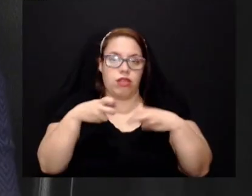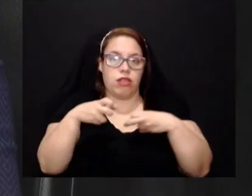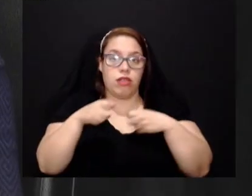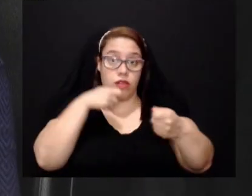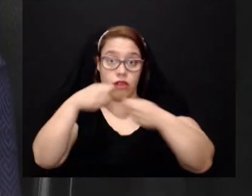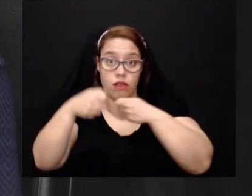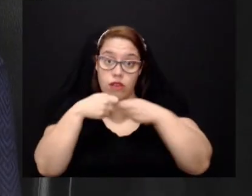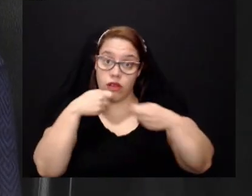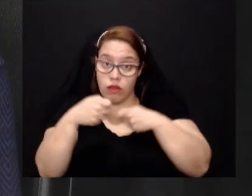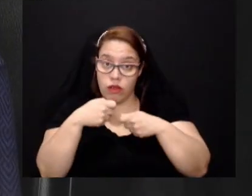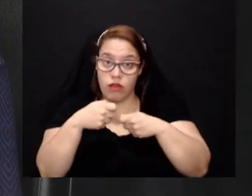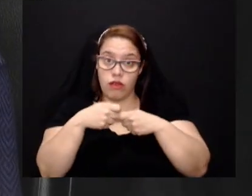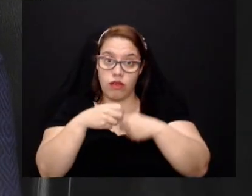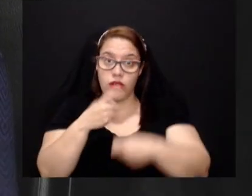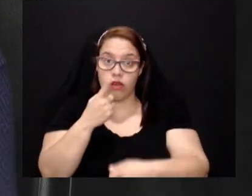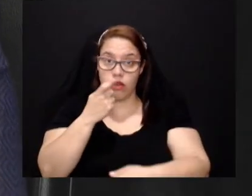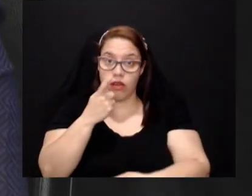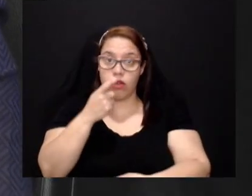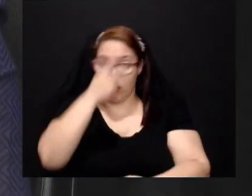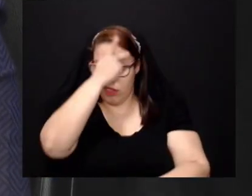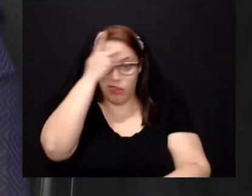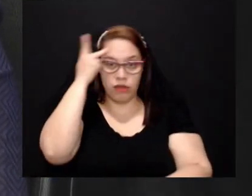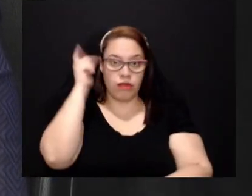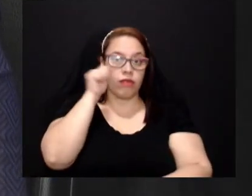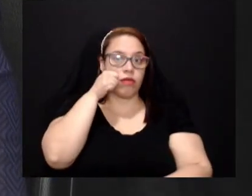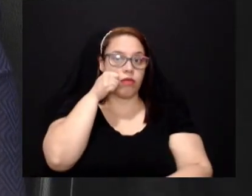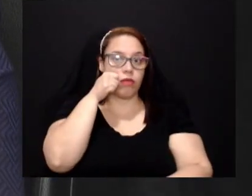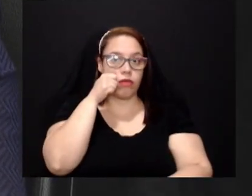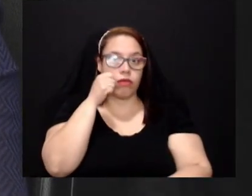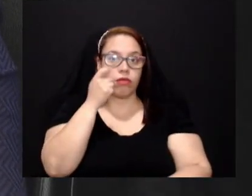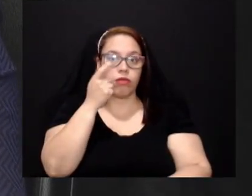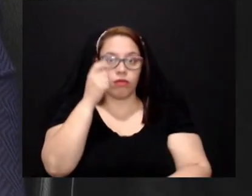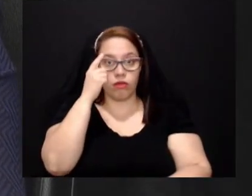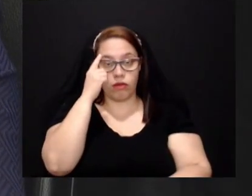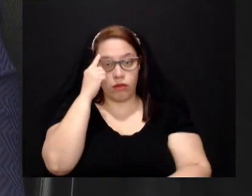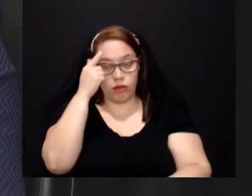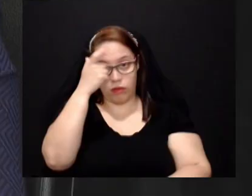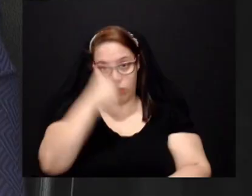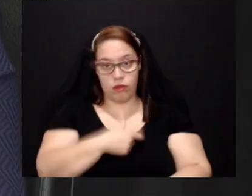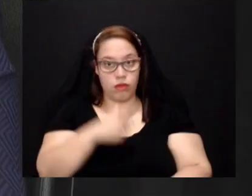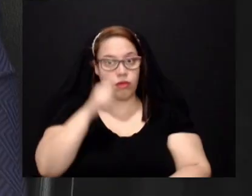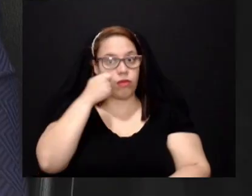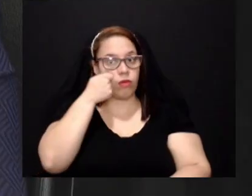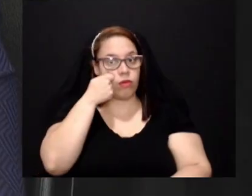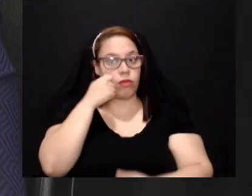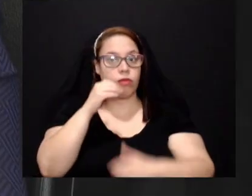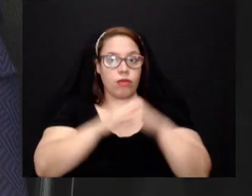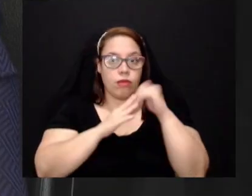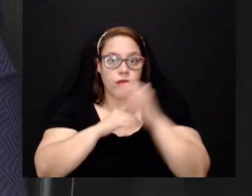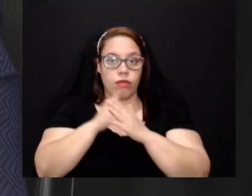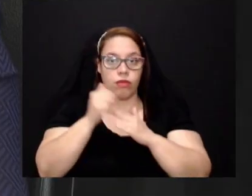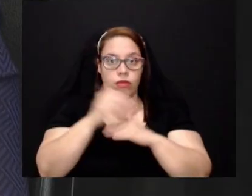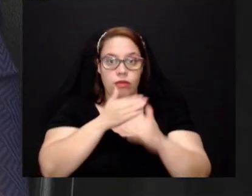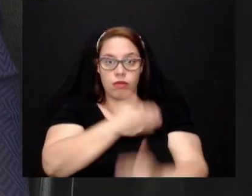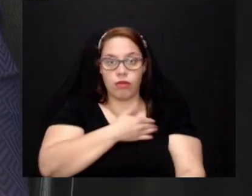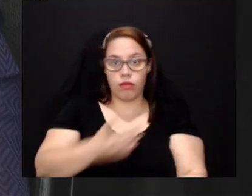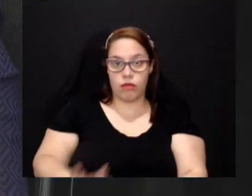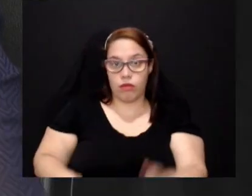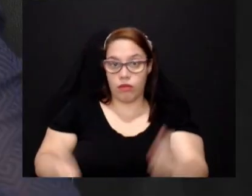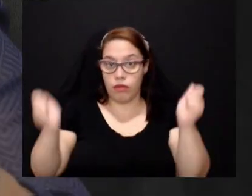eu era a única pessoa negra e eu era uma pessoa negra. Então o serviço público, ele te abre essa possibilidade de